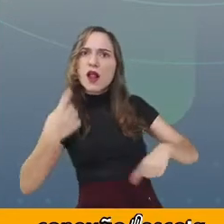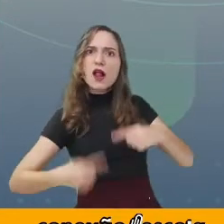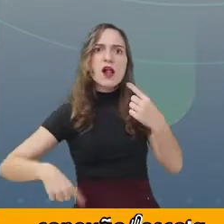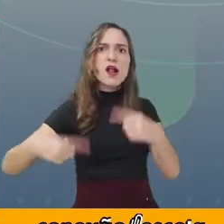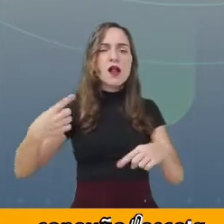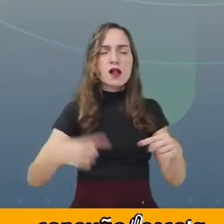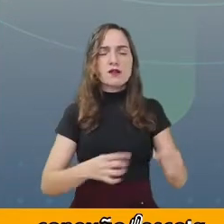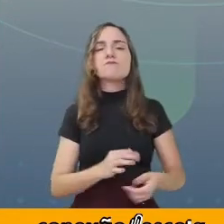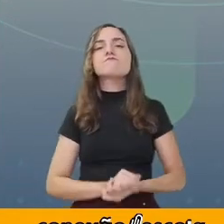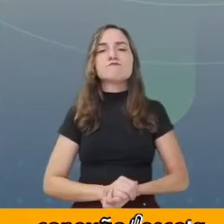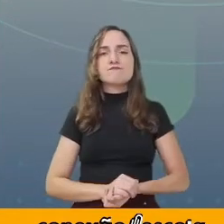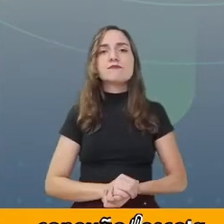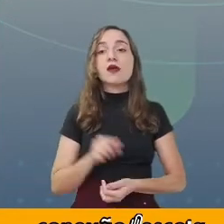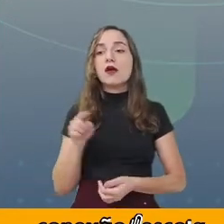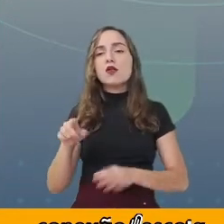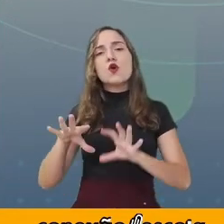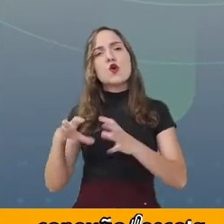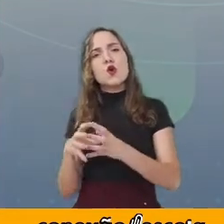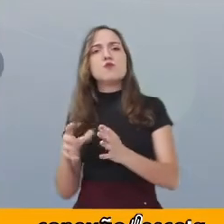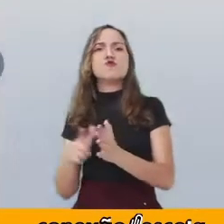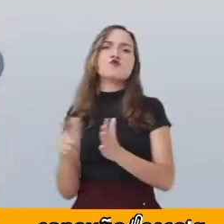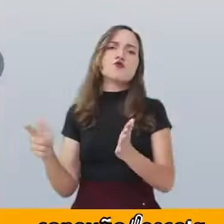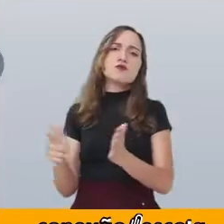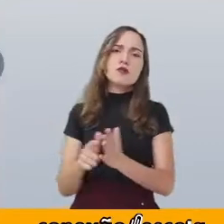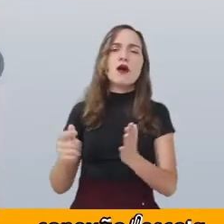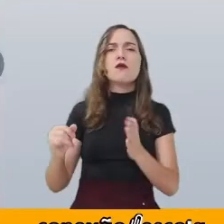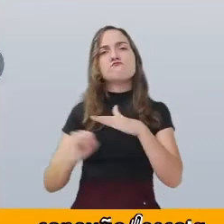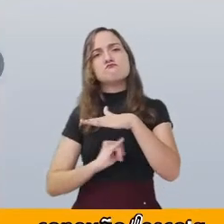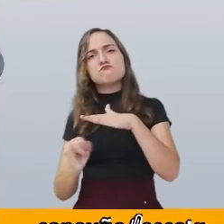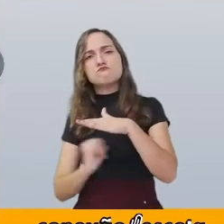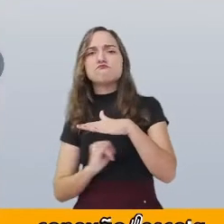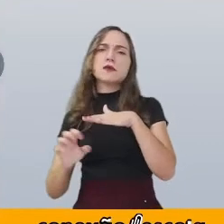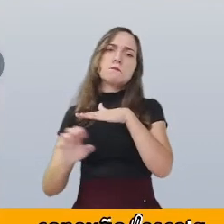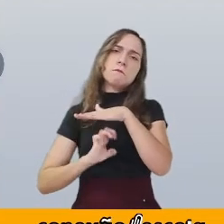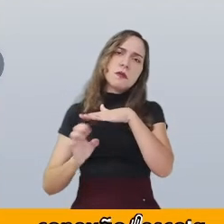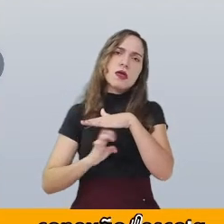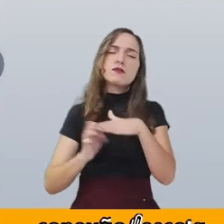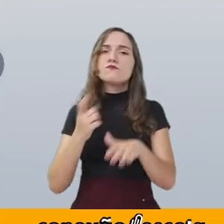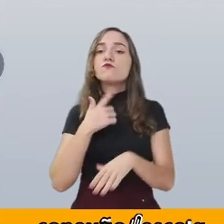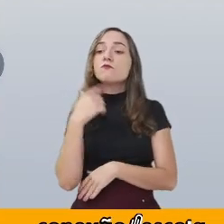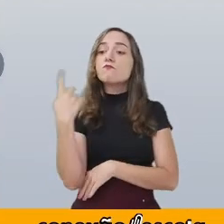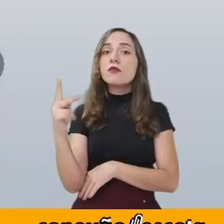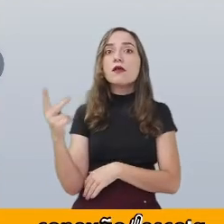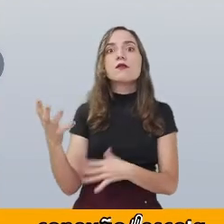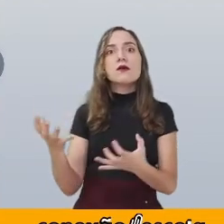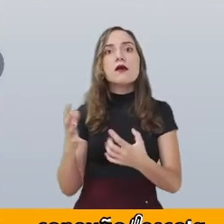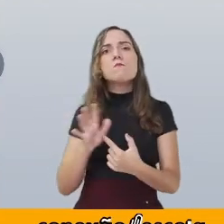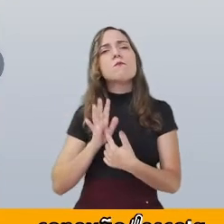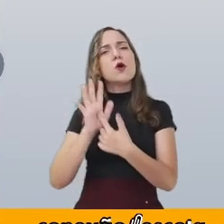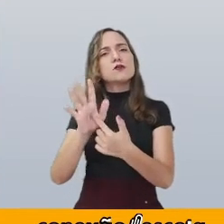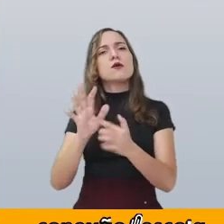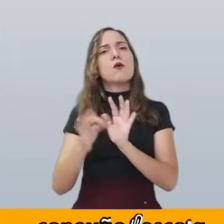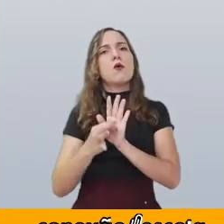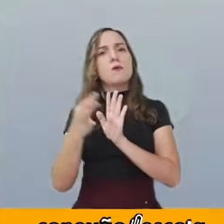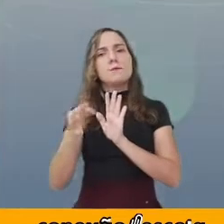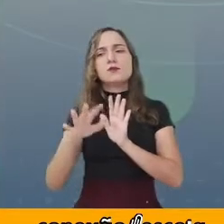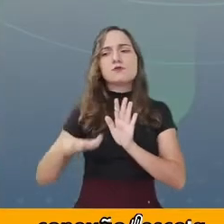E o jornal, a instituição, empresa, direção, deseja posicionar.